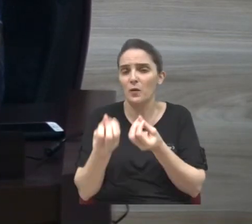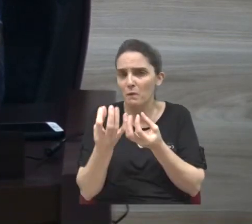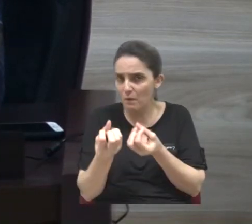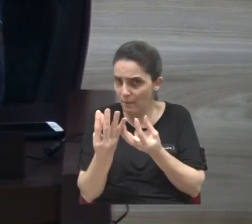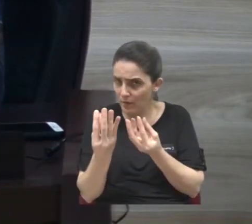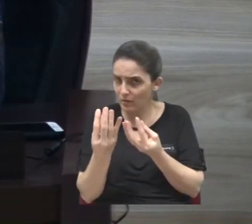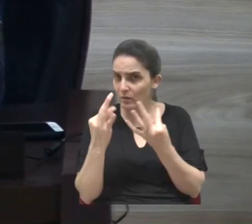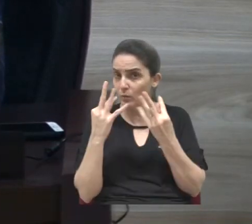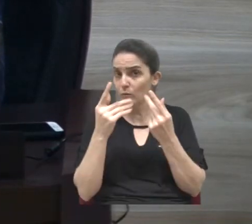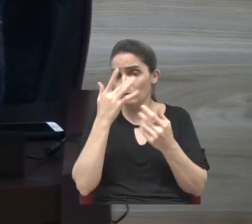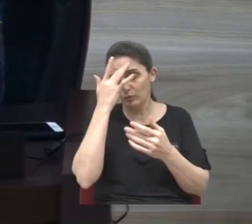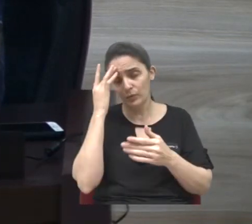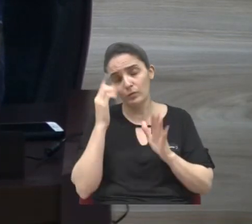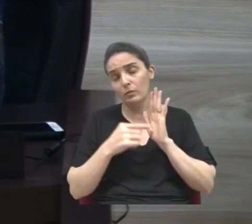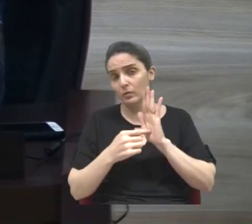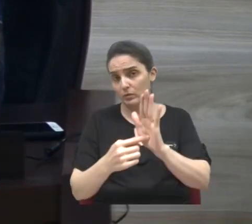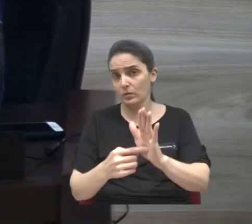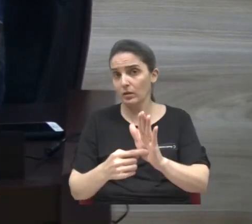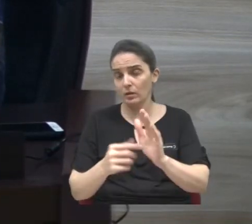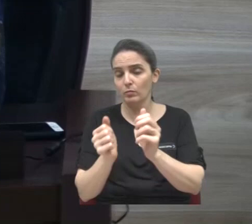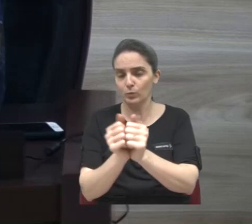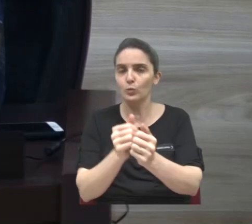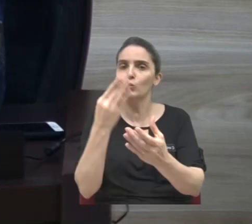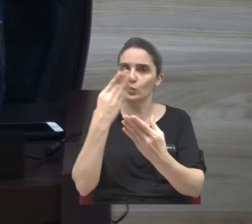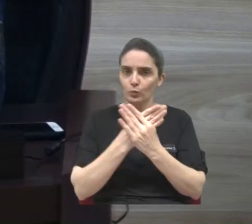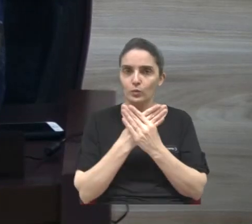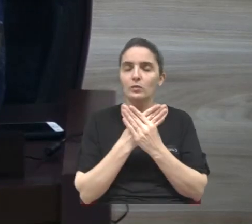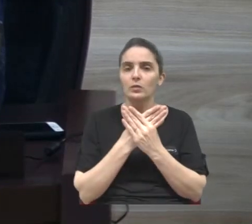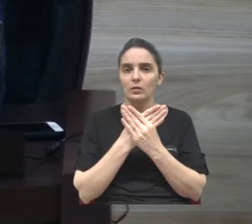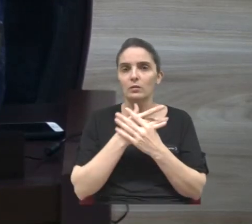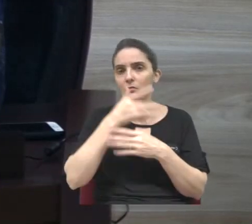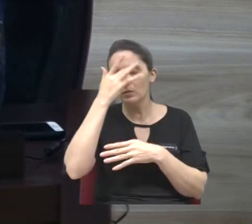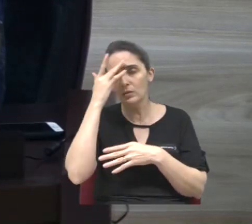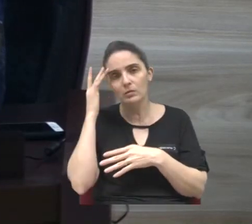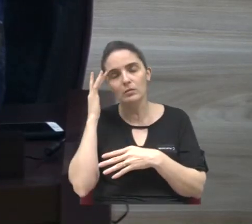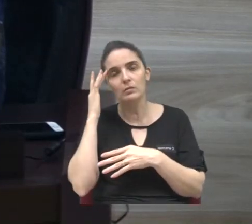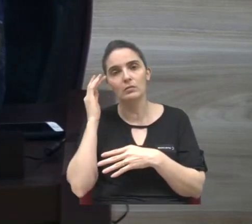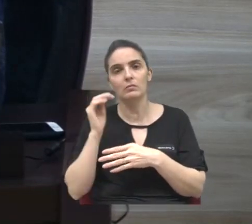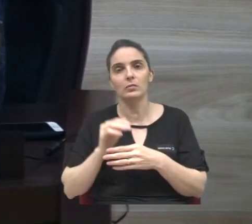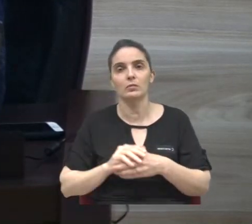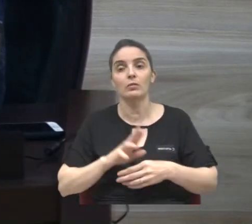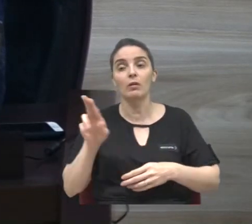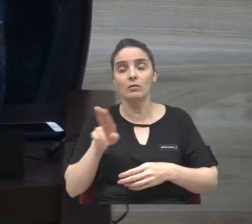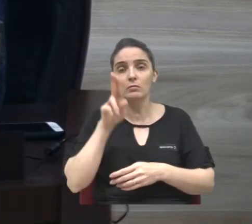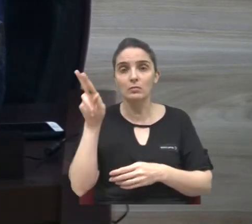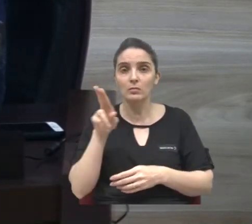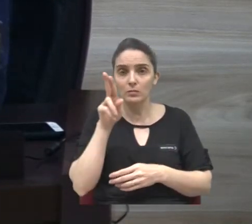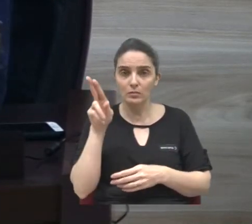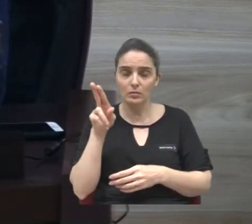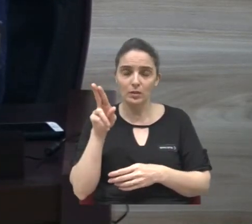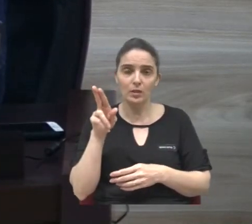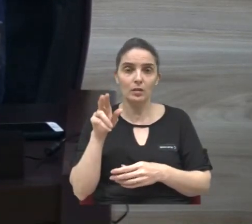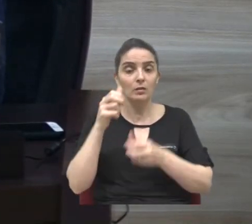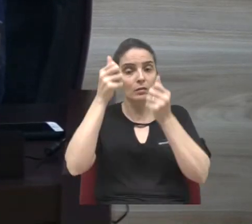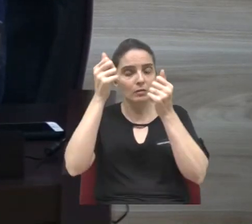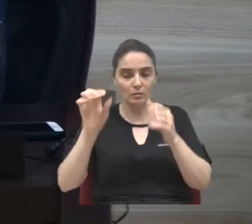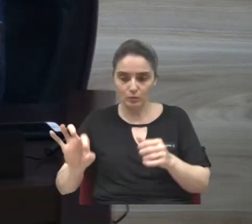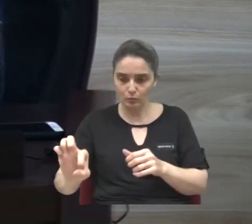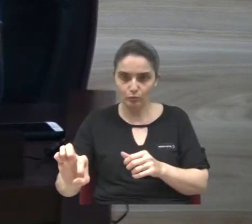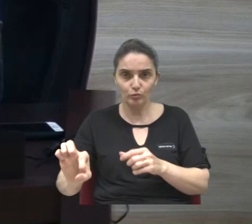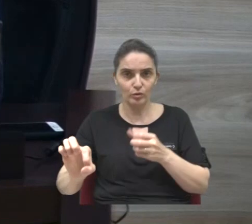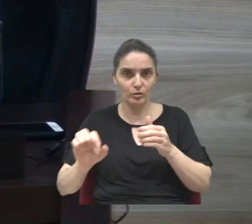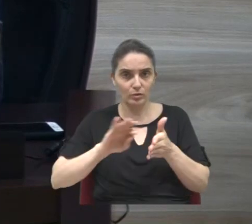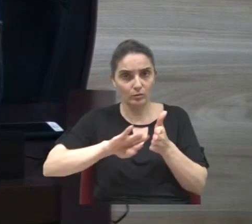processo, particularmente dos consumidores que procederam à instalação descrevendo acerca de seu